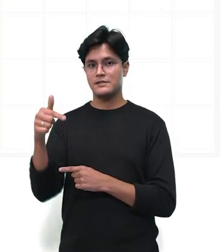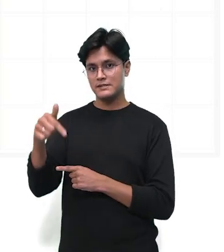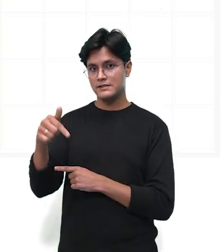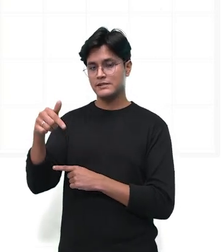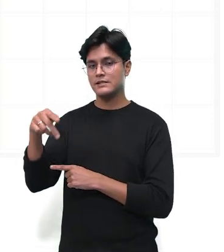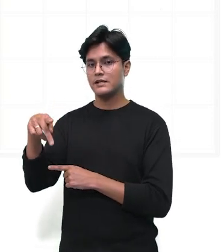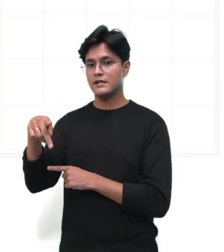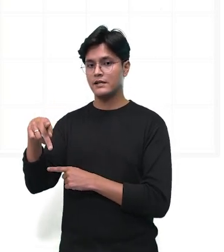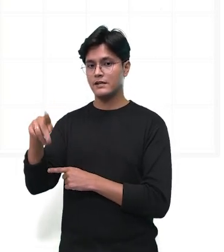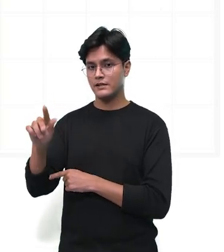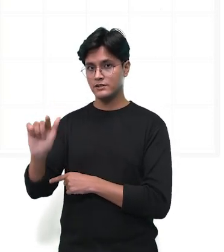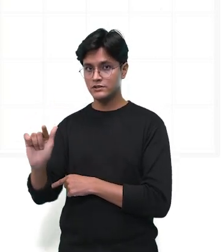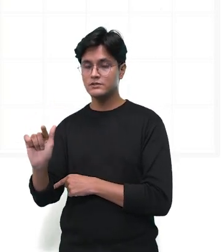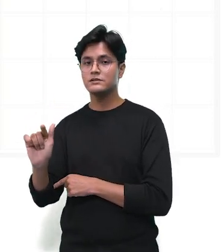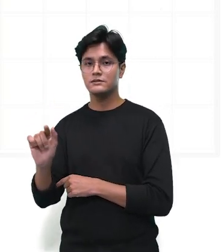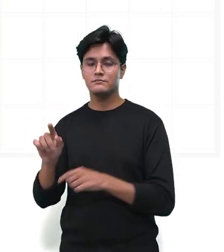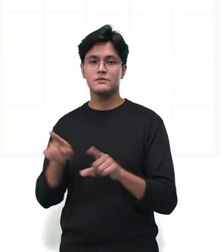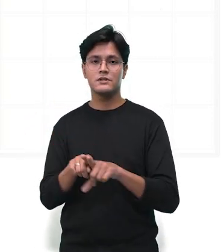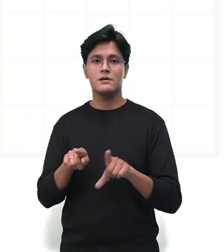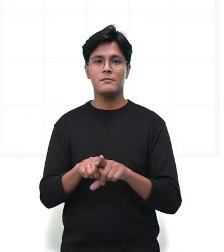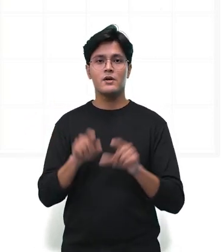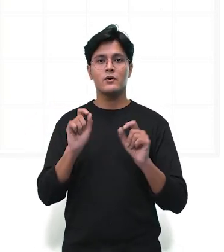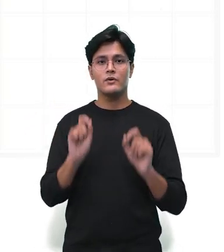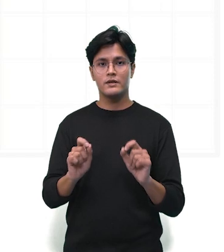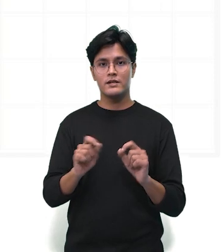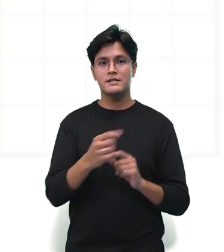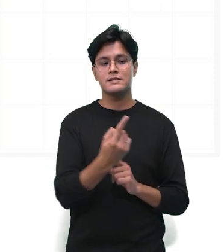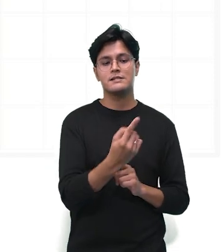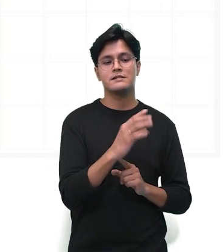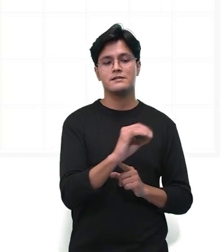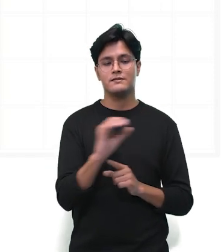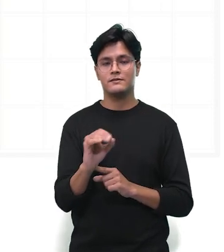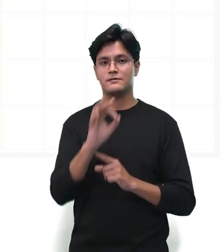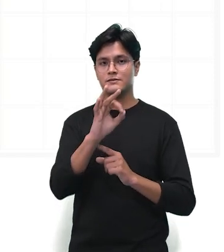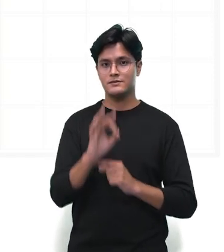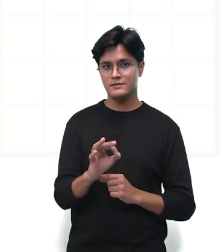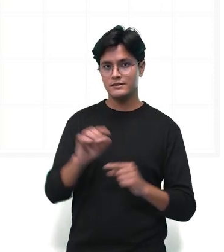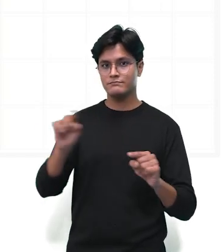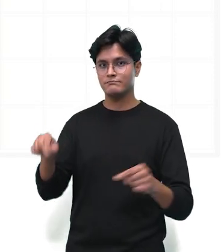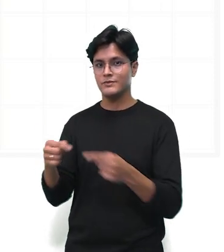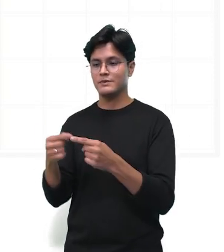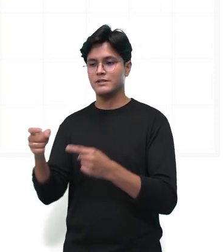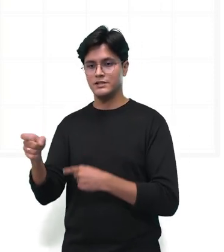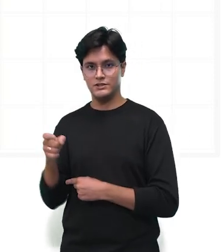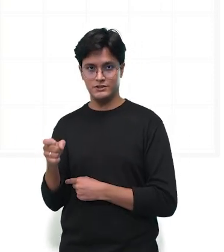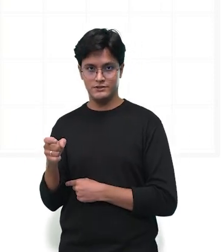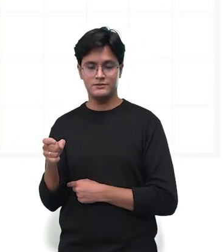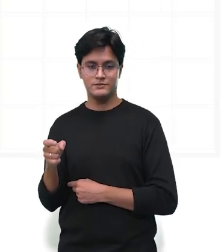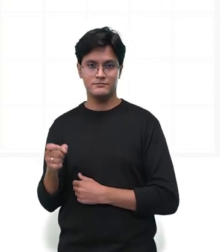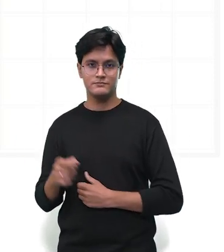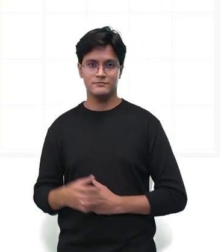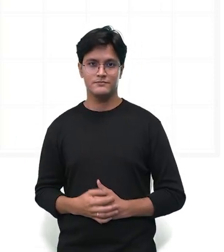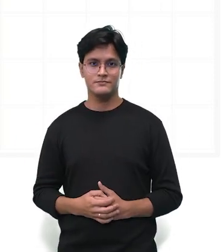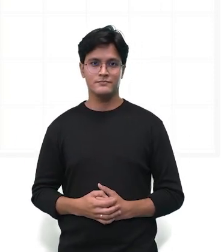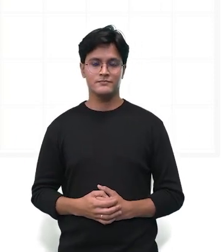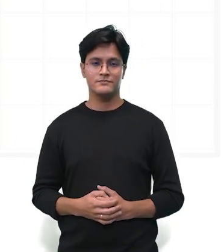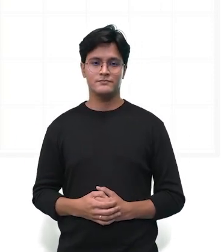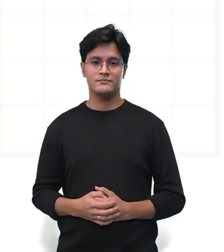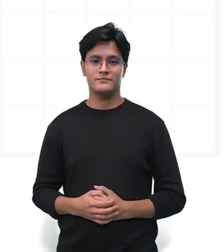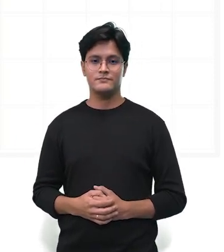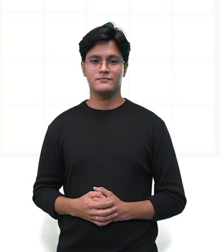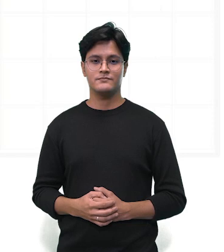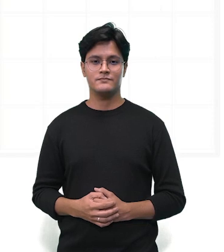assim como 100 está para x. Tudo bem?